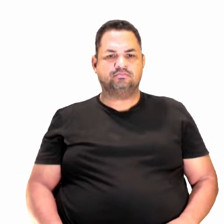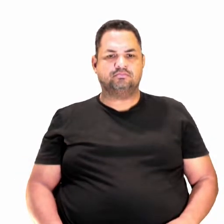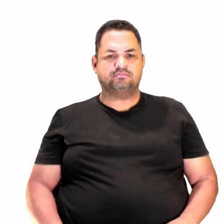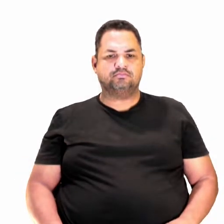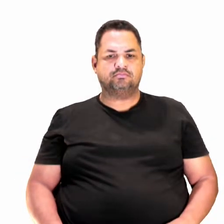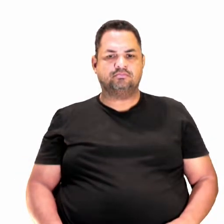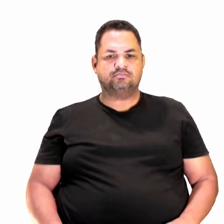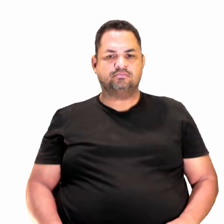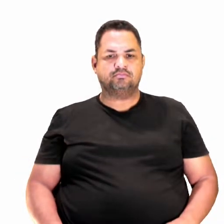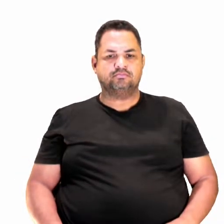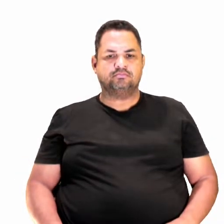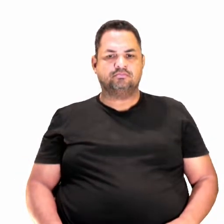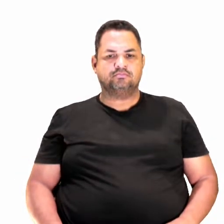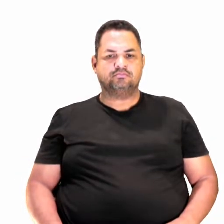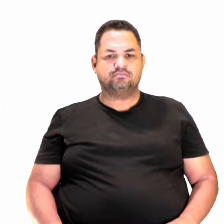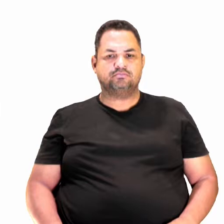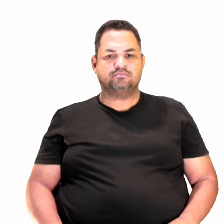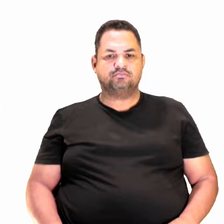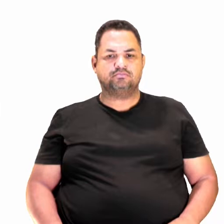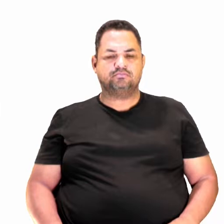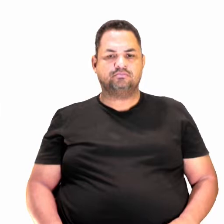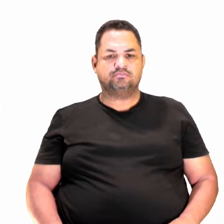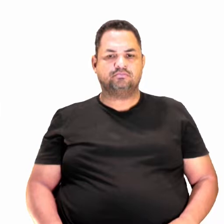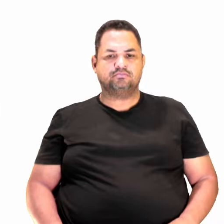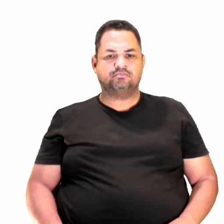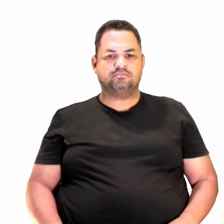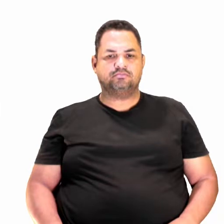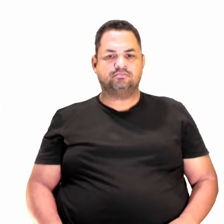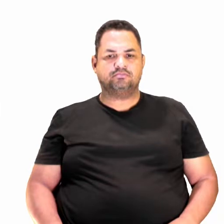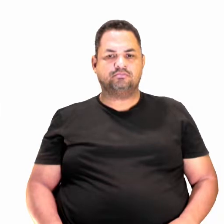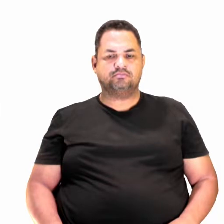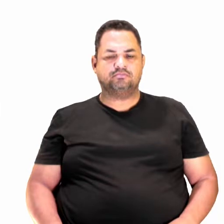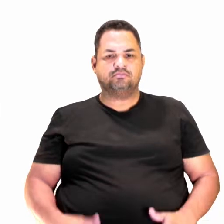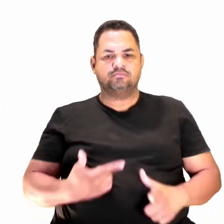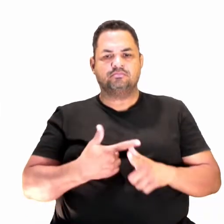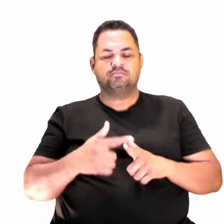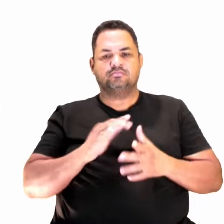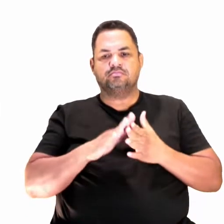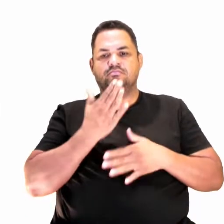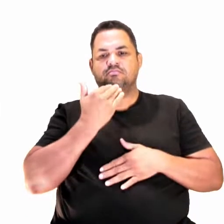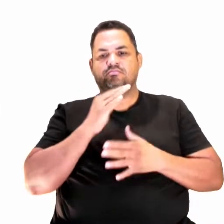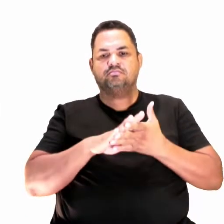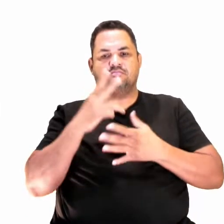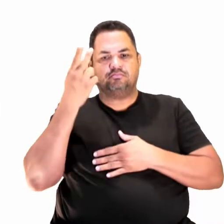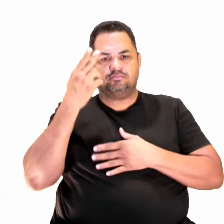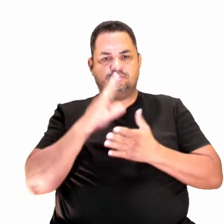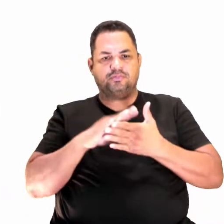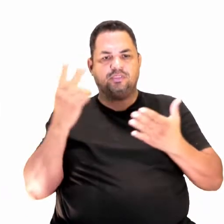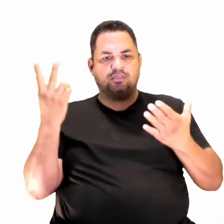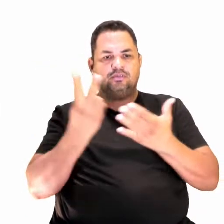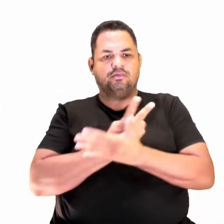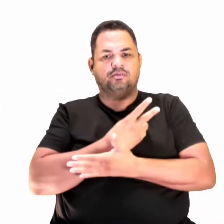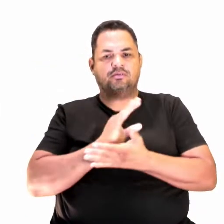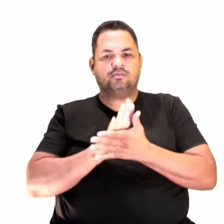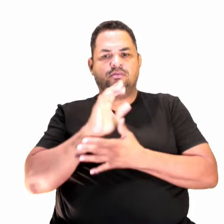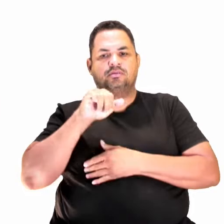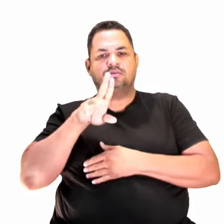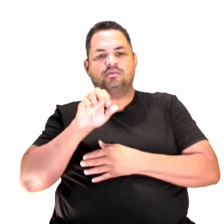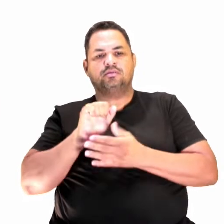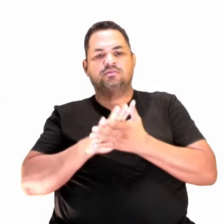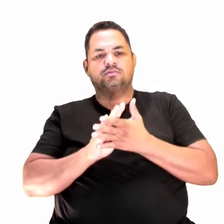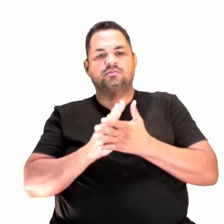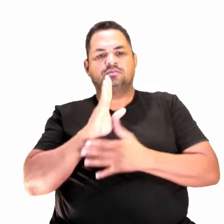and binge eating, ou seja, os transtornos alimentares mais comuns incluem a anorexia, a bulimia